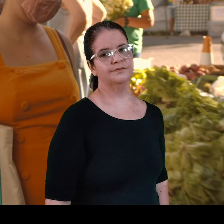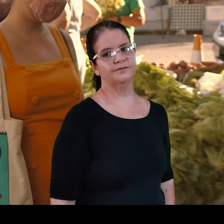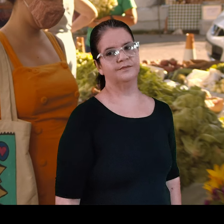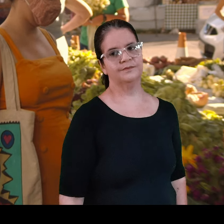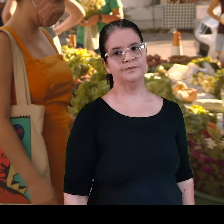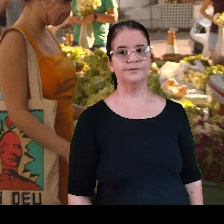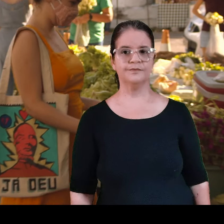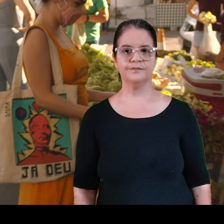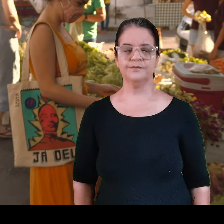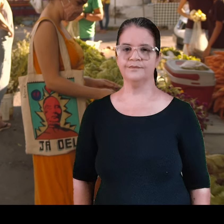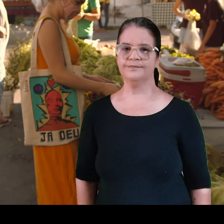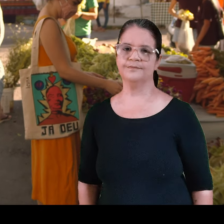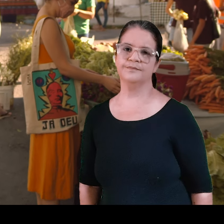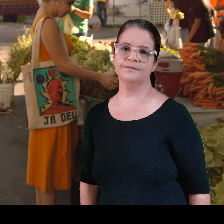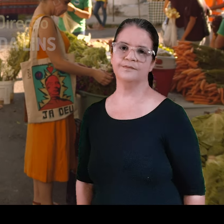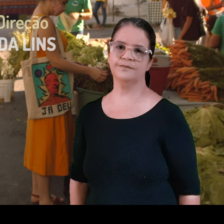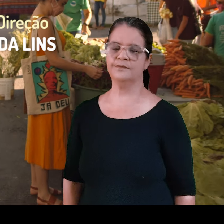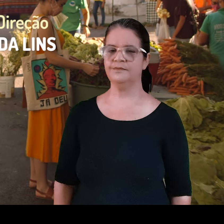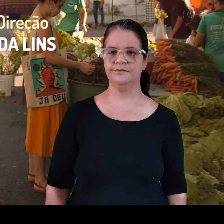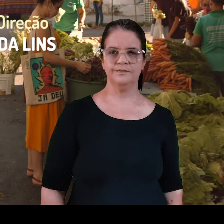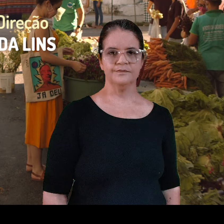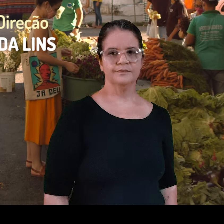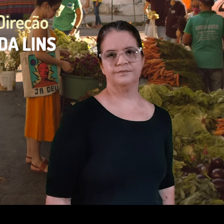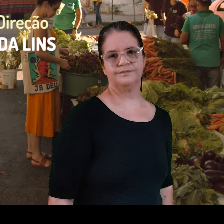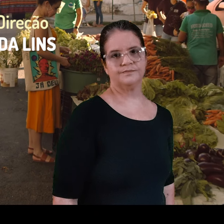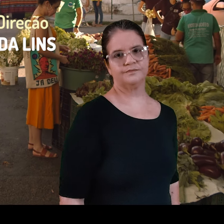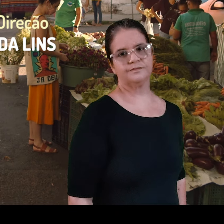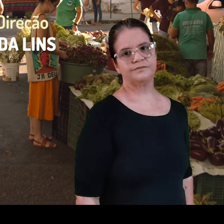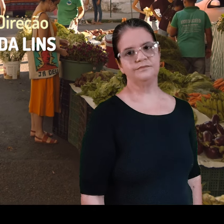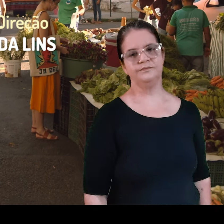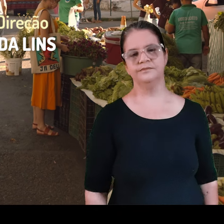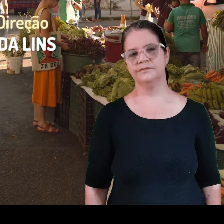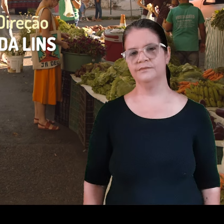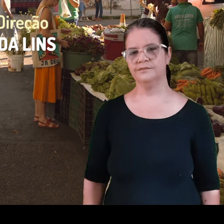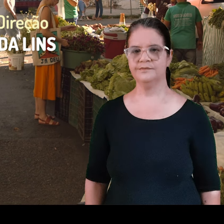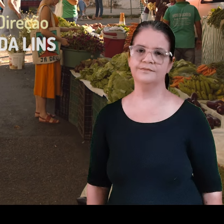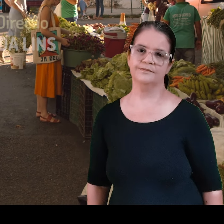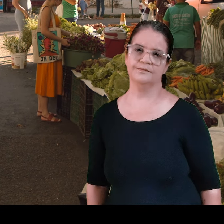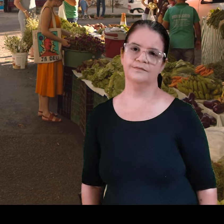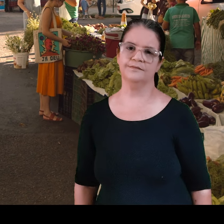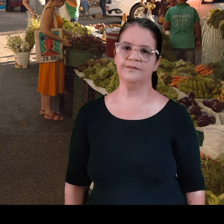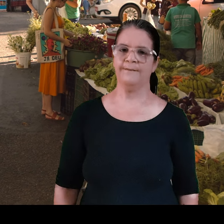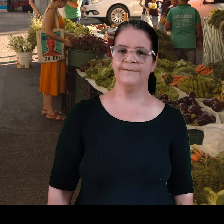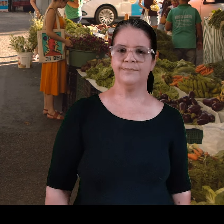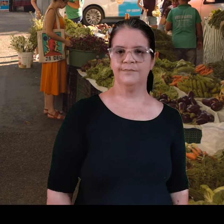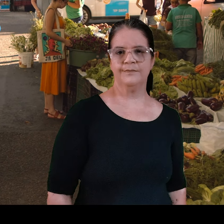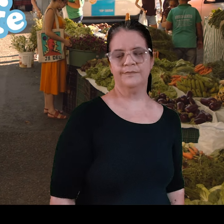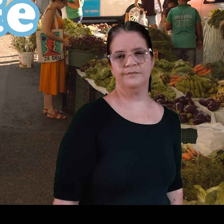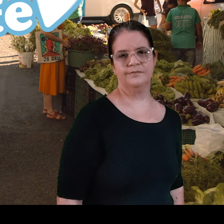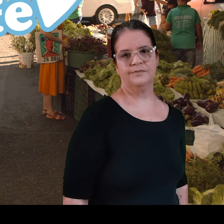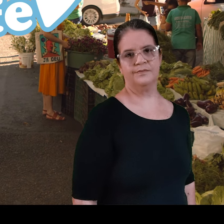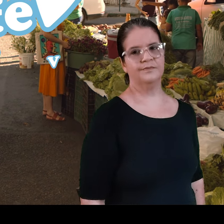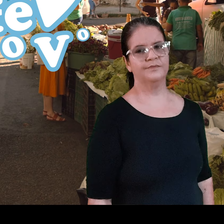Pare em uma barraca com flores. Todas as pessoas no local usam máscaras. Roteiro e direção, Gui Zarruda Lins. Em letras